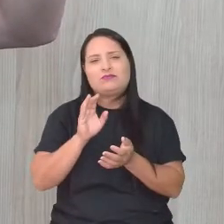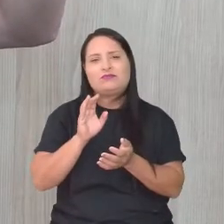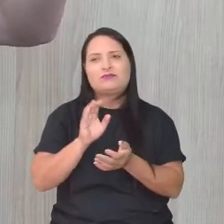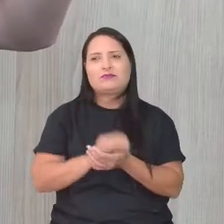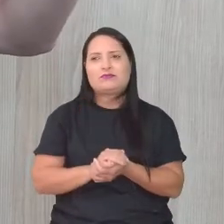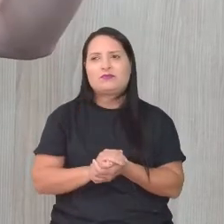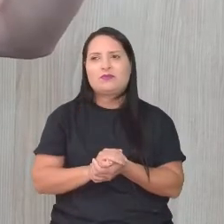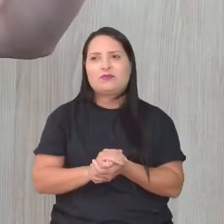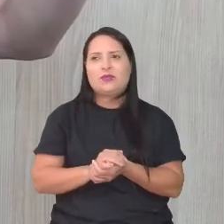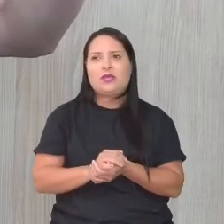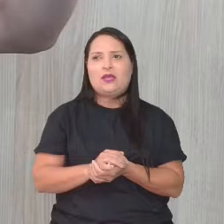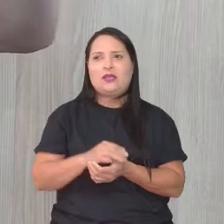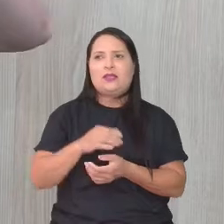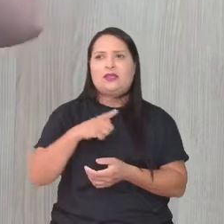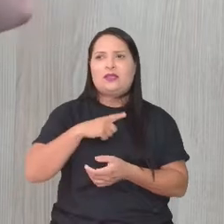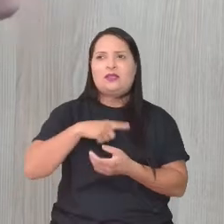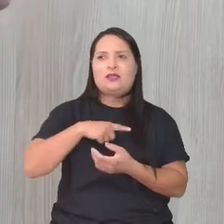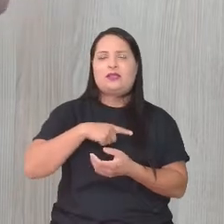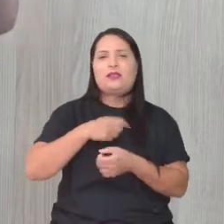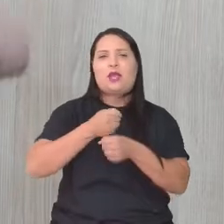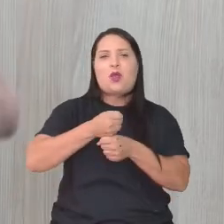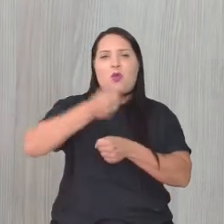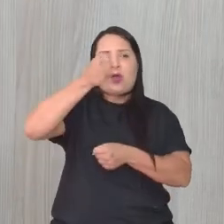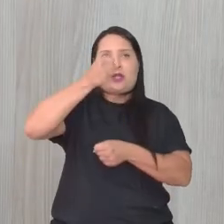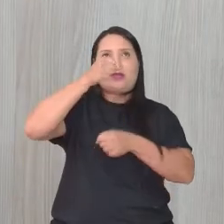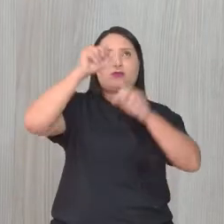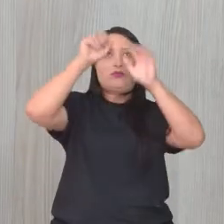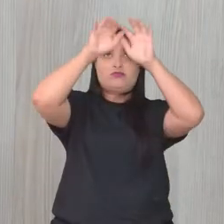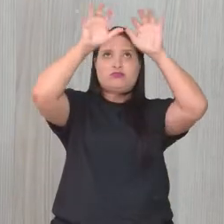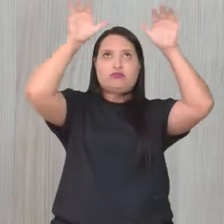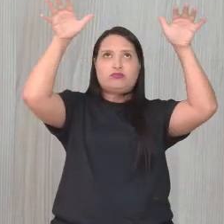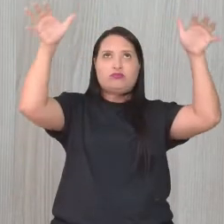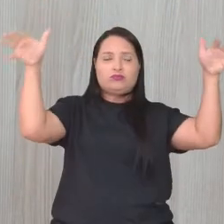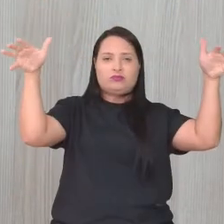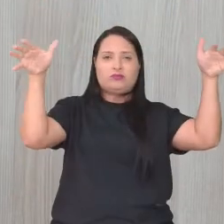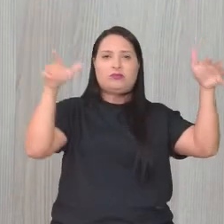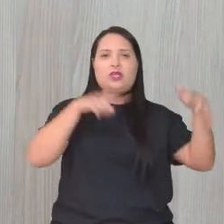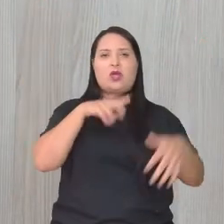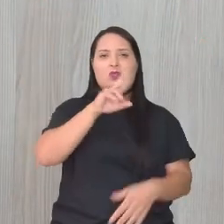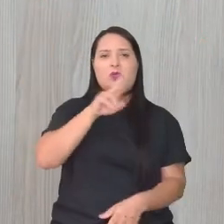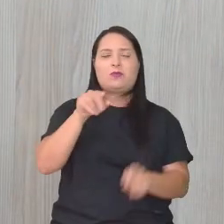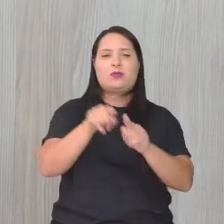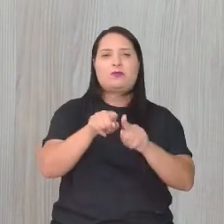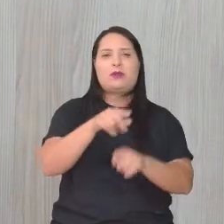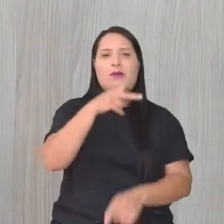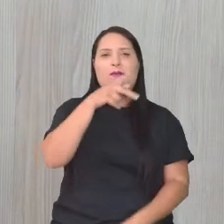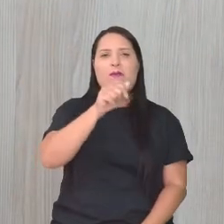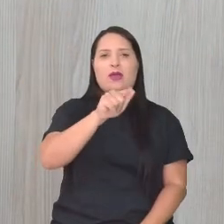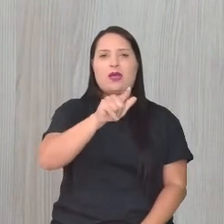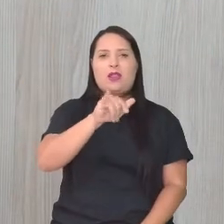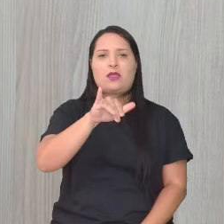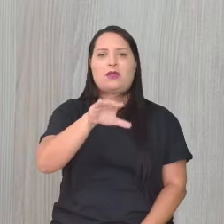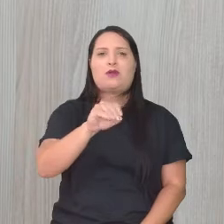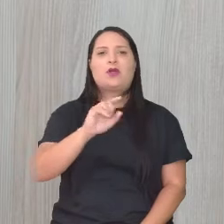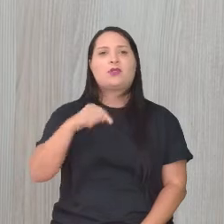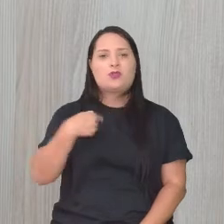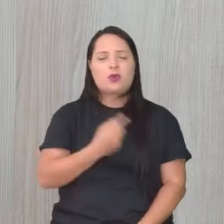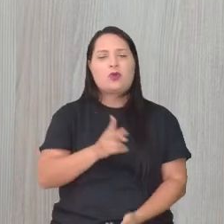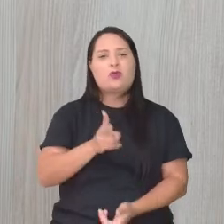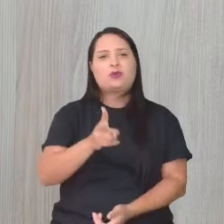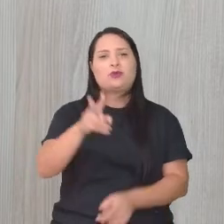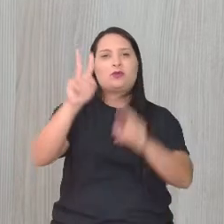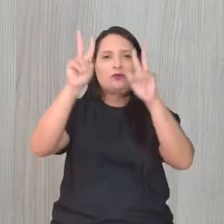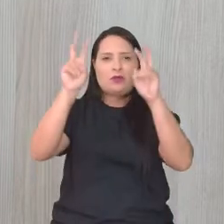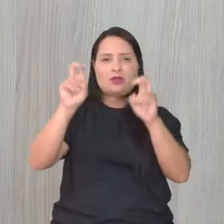guarda-sol, né, que cobria, né, que também é chamado de pálio, né? também tem esse termozinho. Mas a gente continua esse assunto